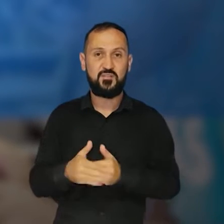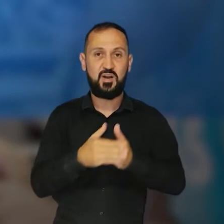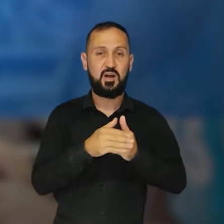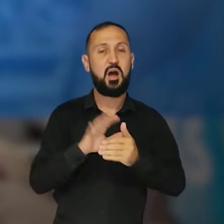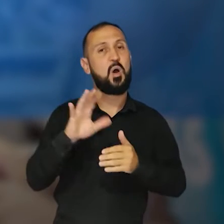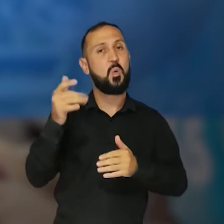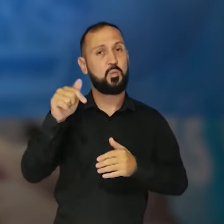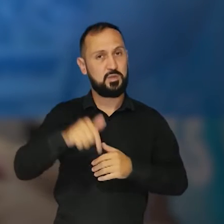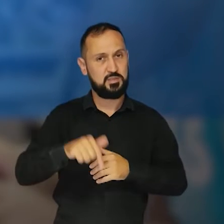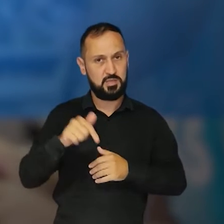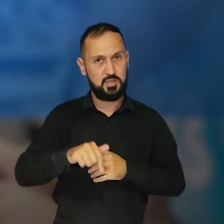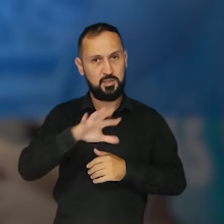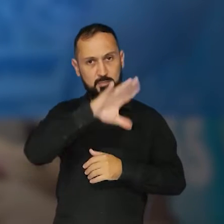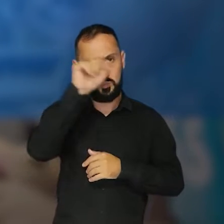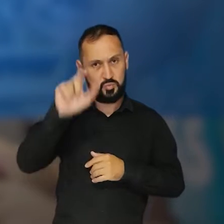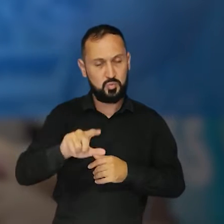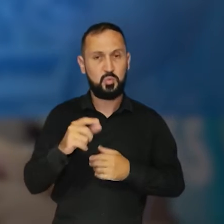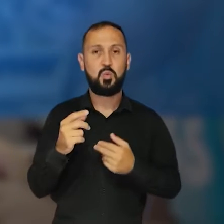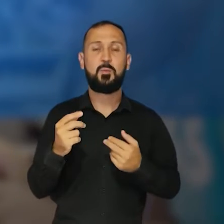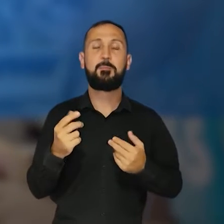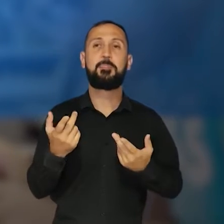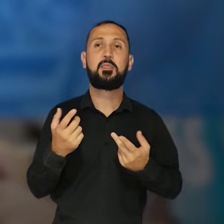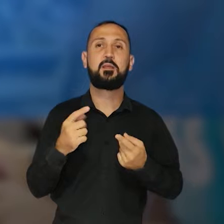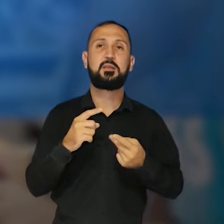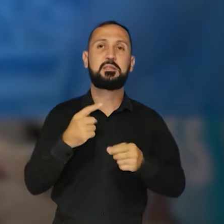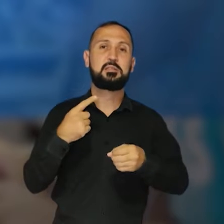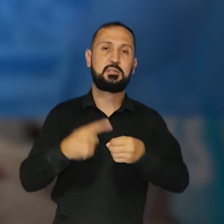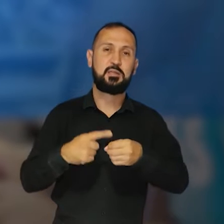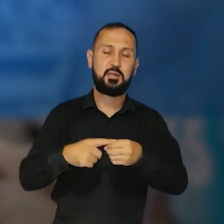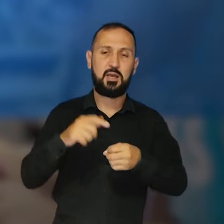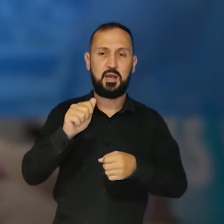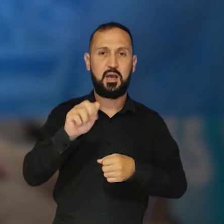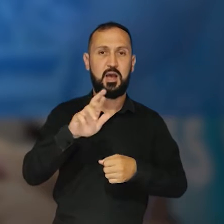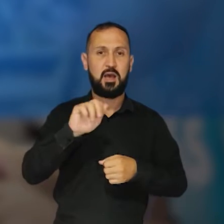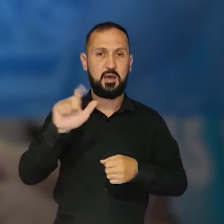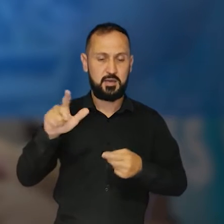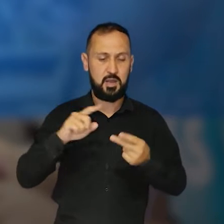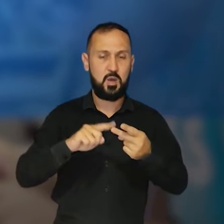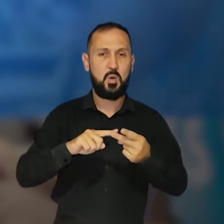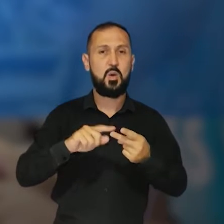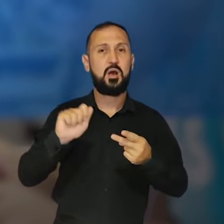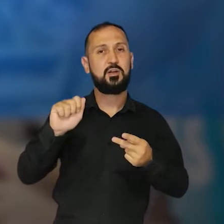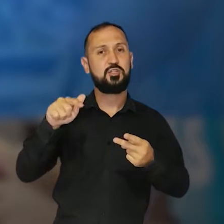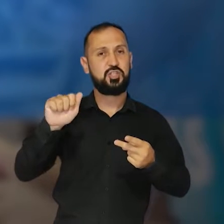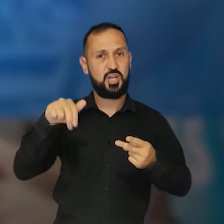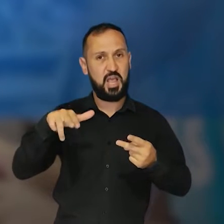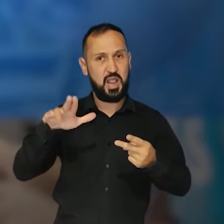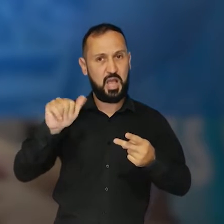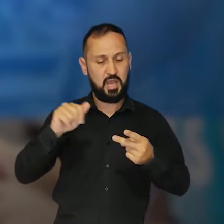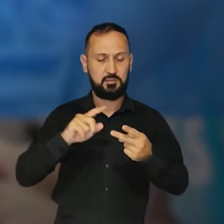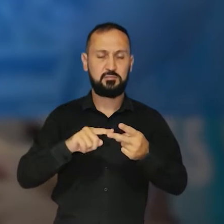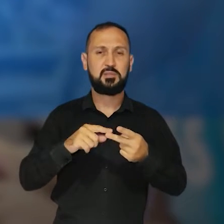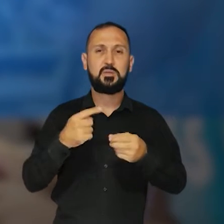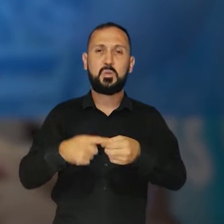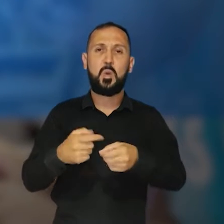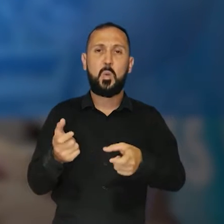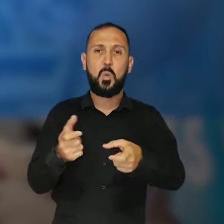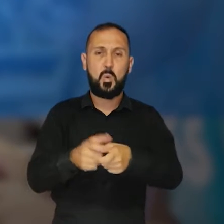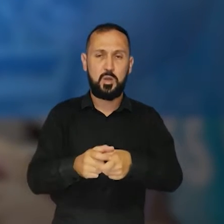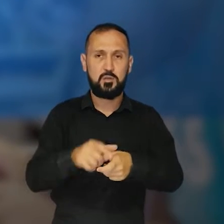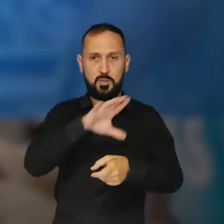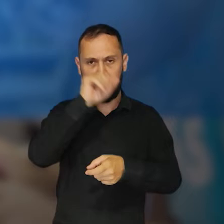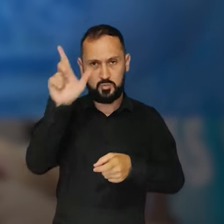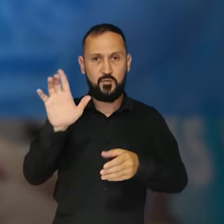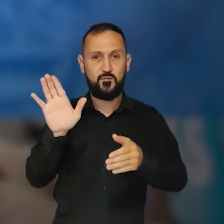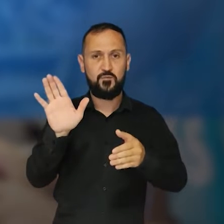de cinema, ele acontece aqui no Mato Grosso do Sul, acontece em cidades como Aral Moreira, Angélica, qualquer